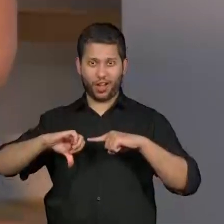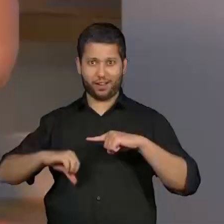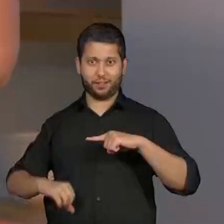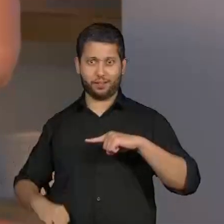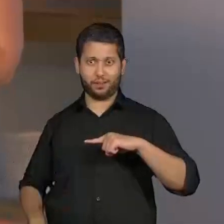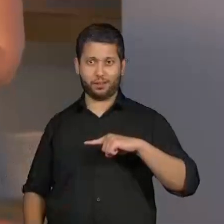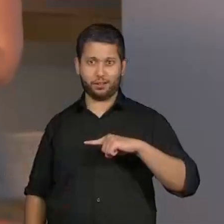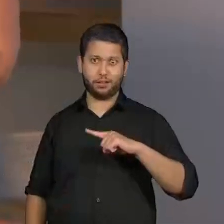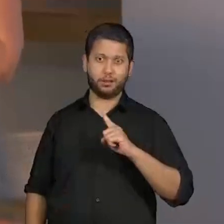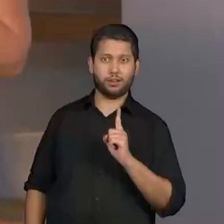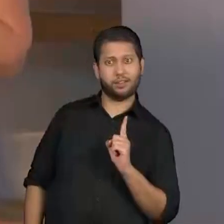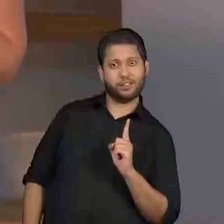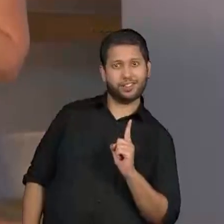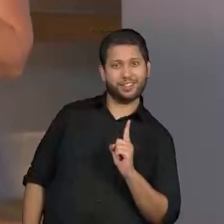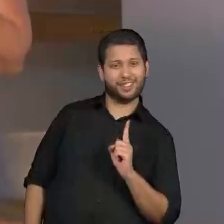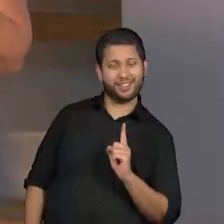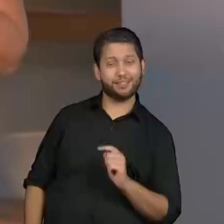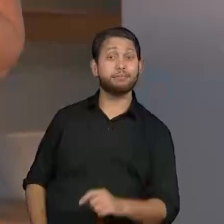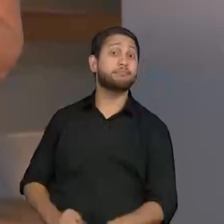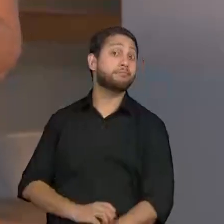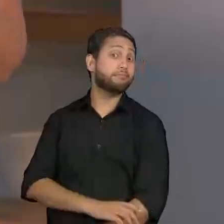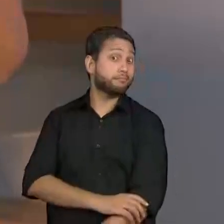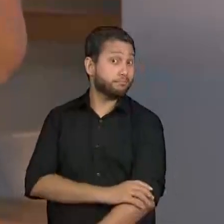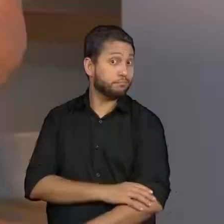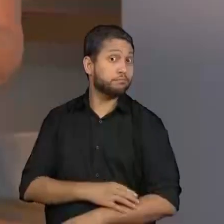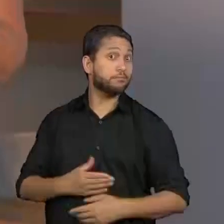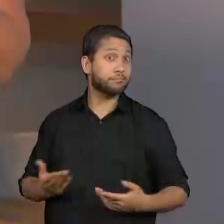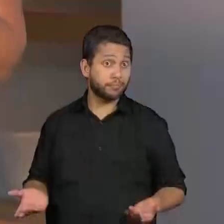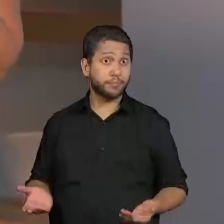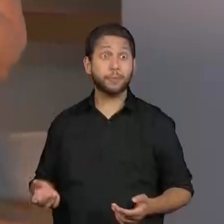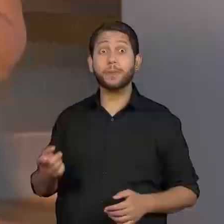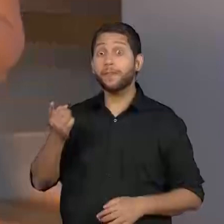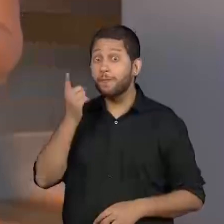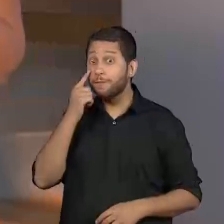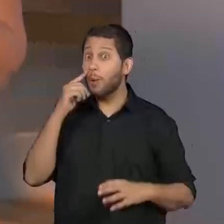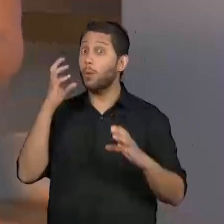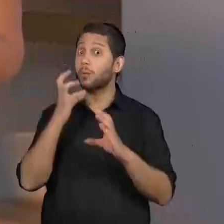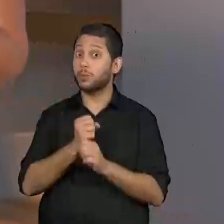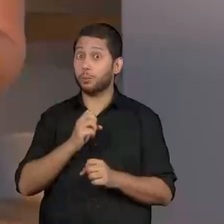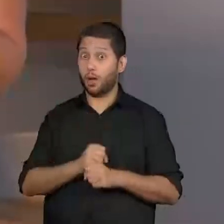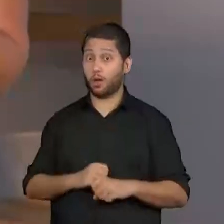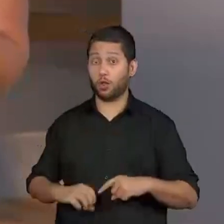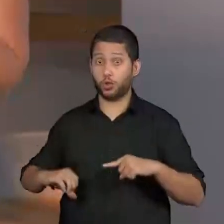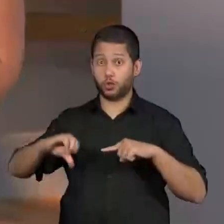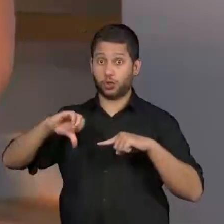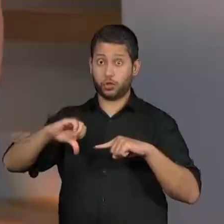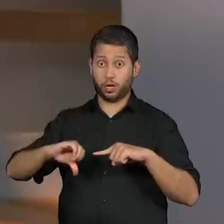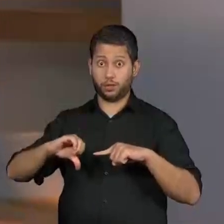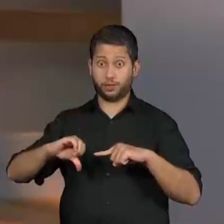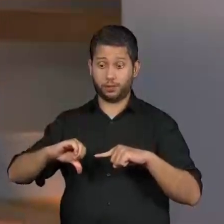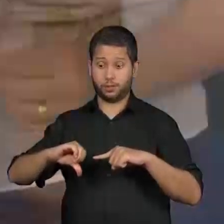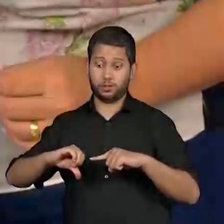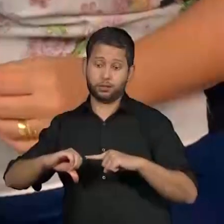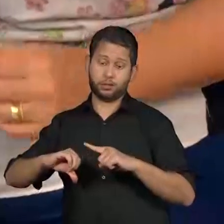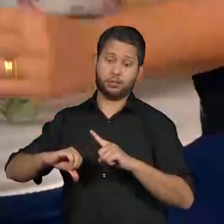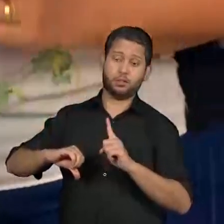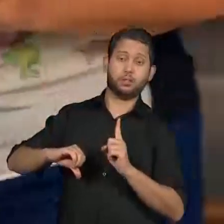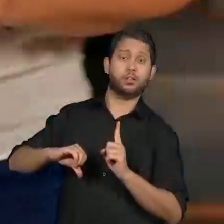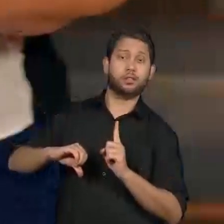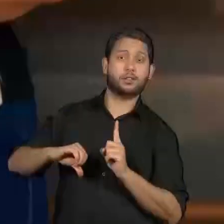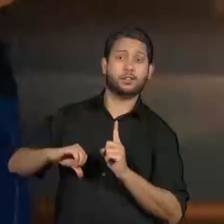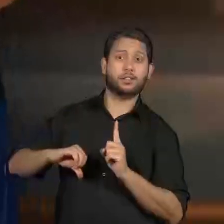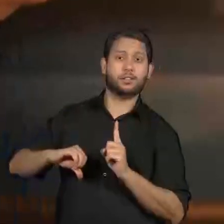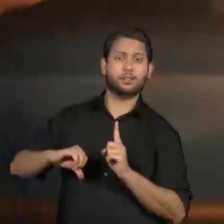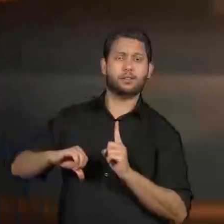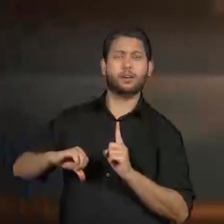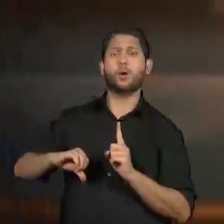número seguinte, tá? Então, vamos ir mudando os minutos até a gente chegar nas 14 horas. Então, a gente está aqui